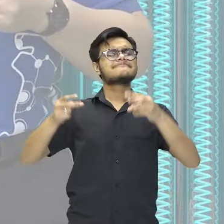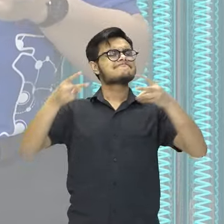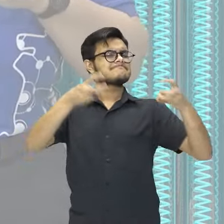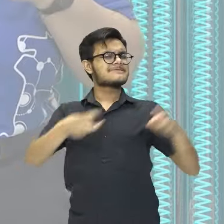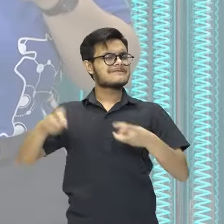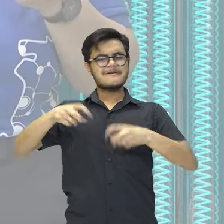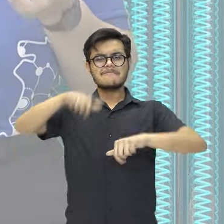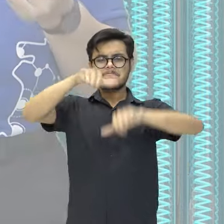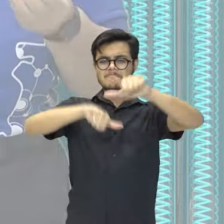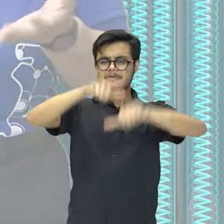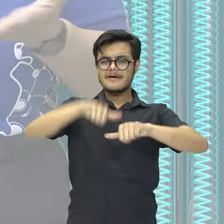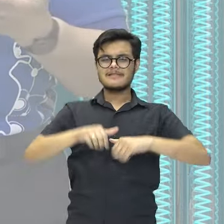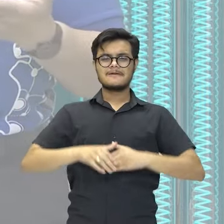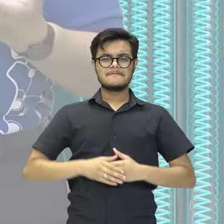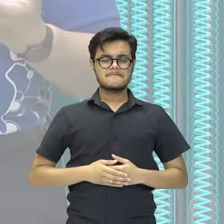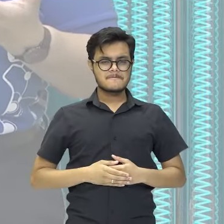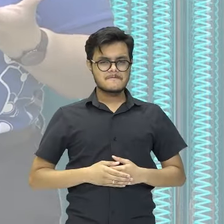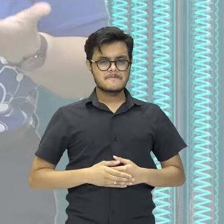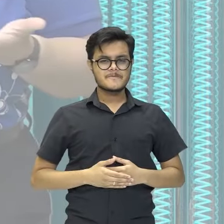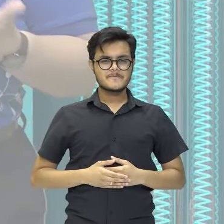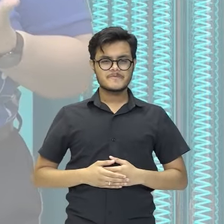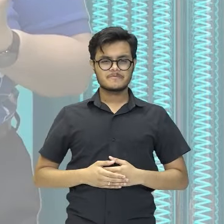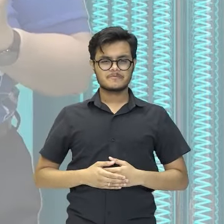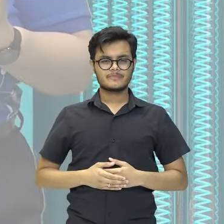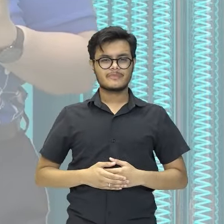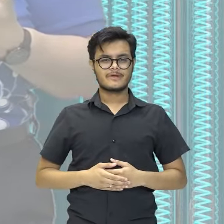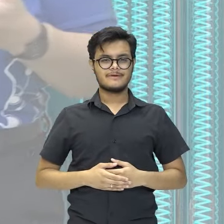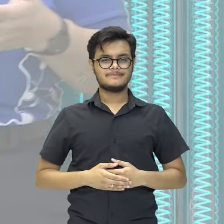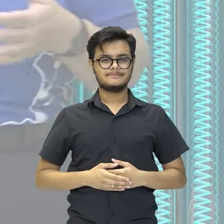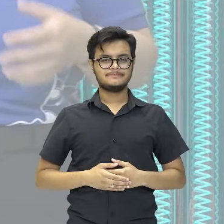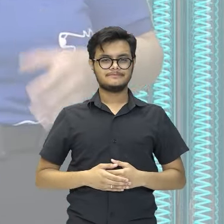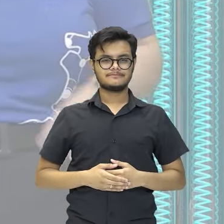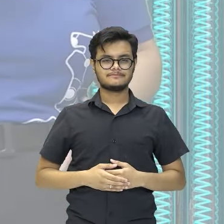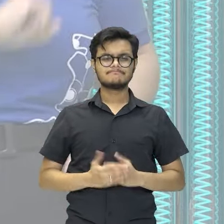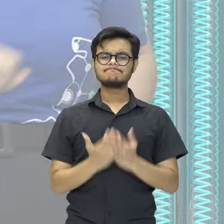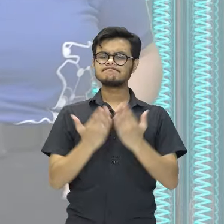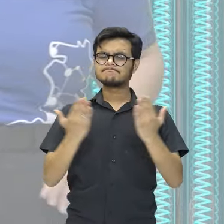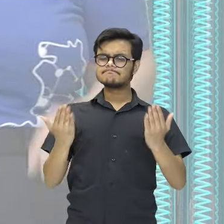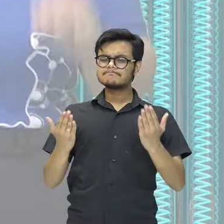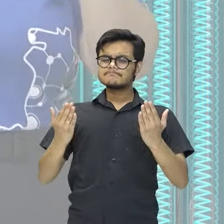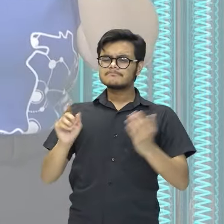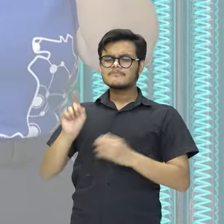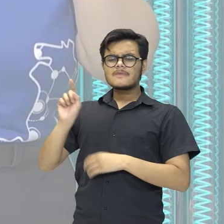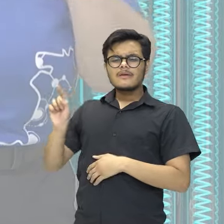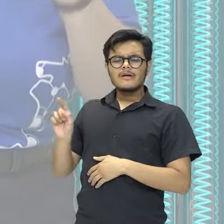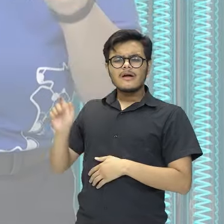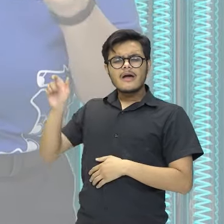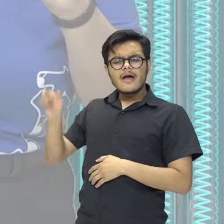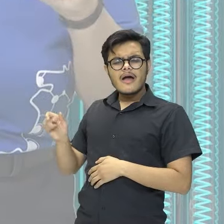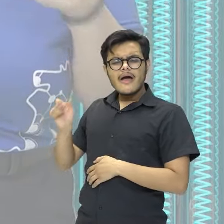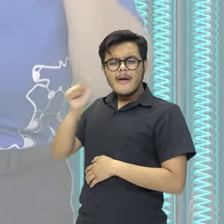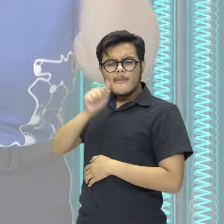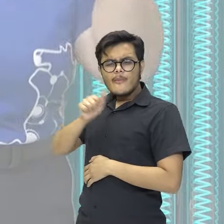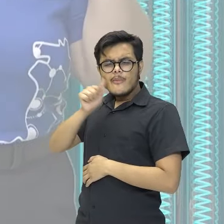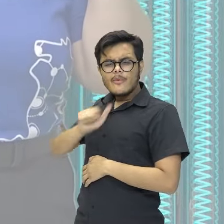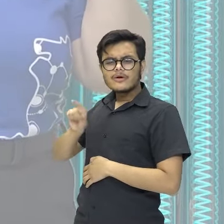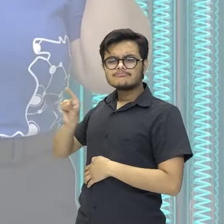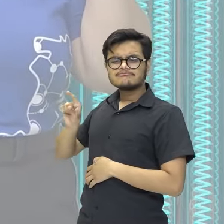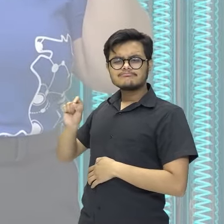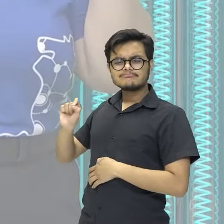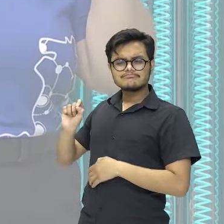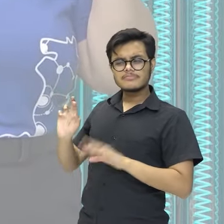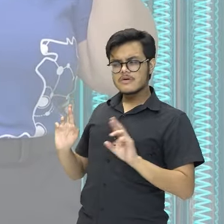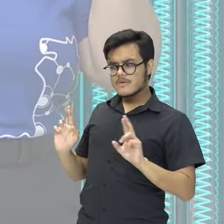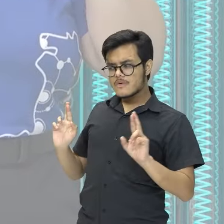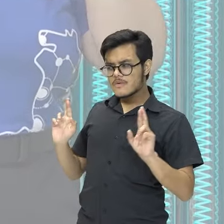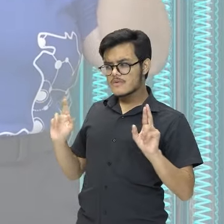vamos adiante vamos lá vamos adiante isso Olhem só agora é uma outra